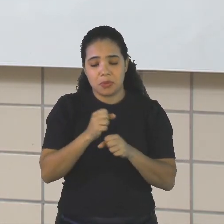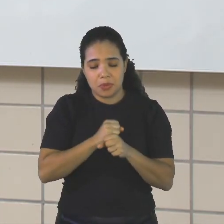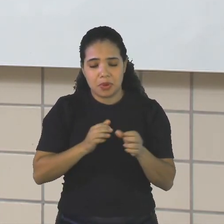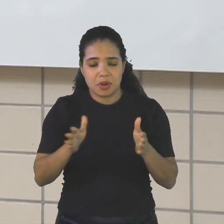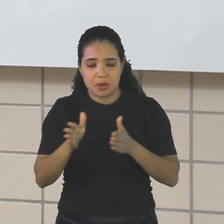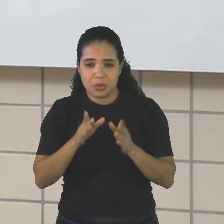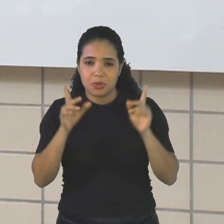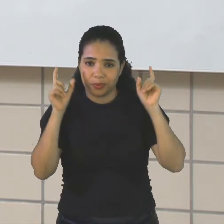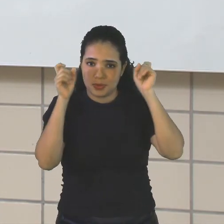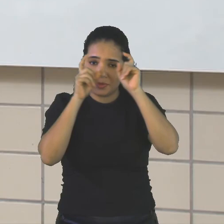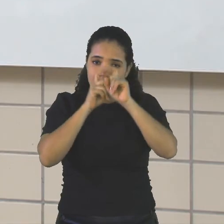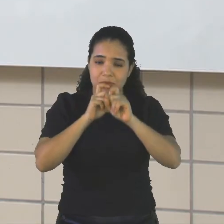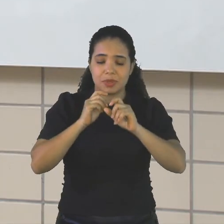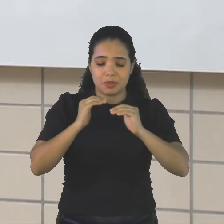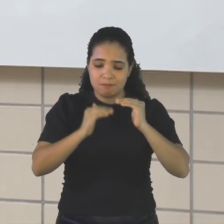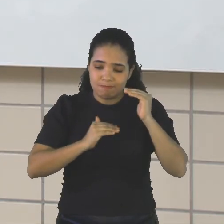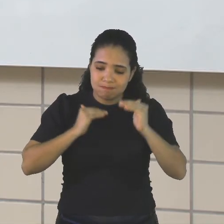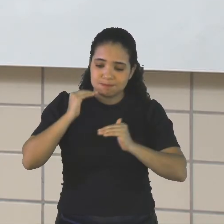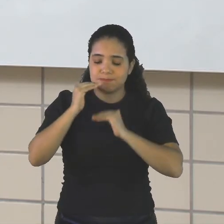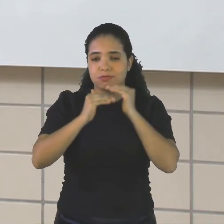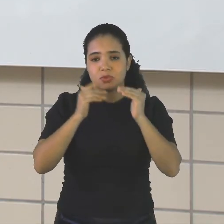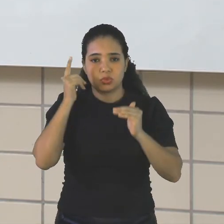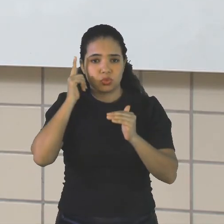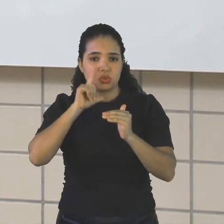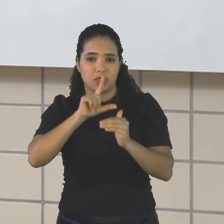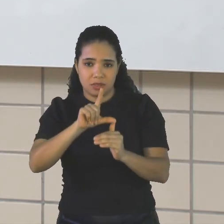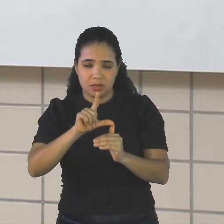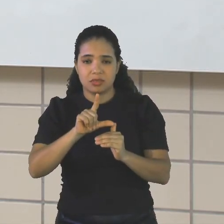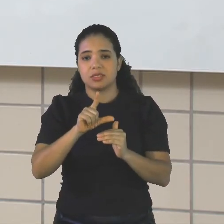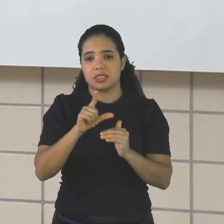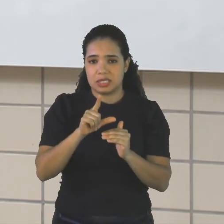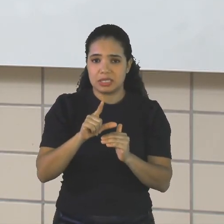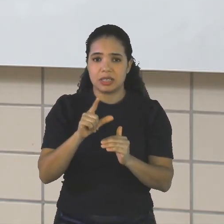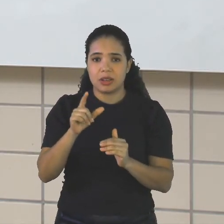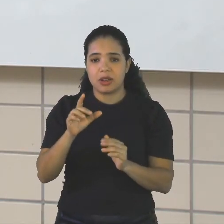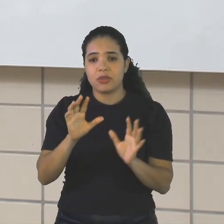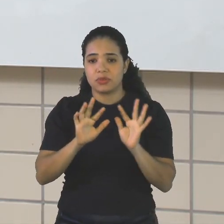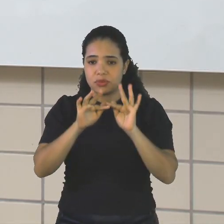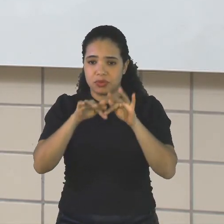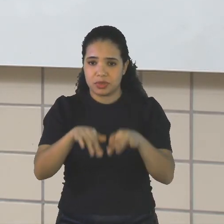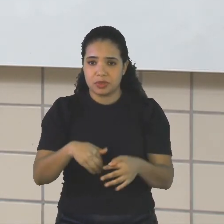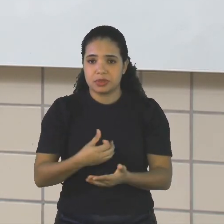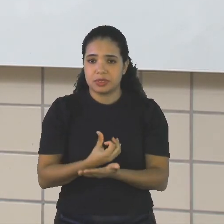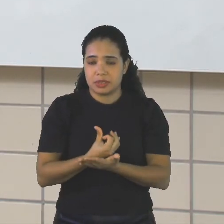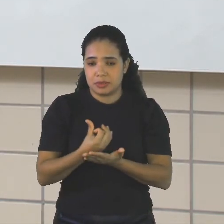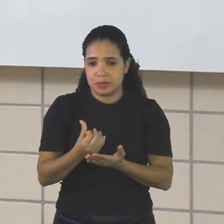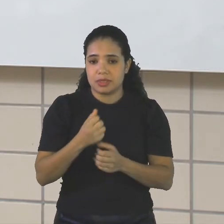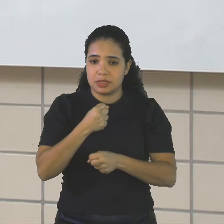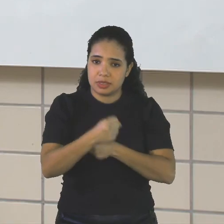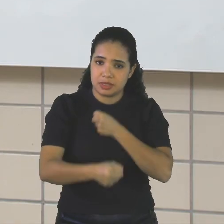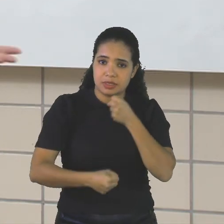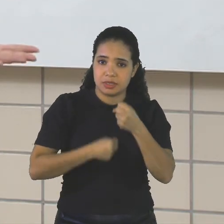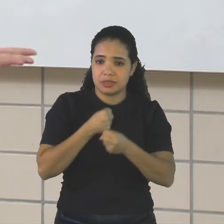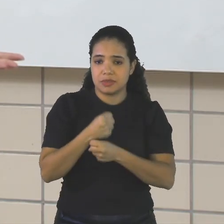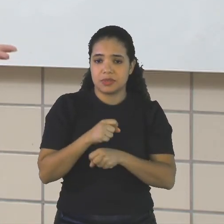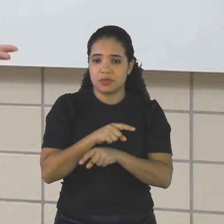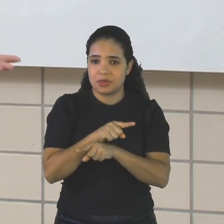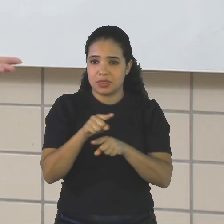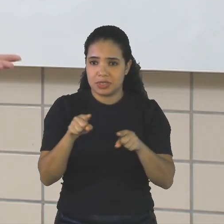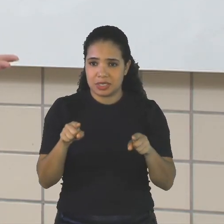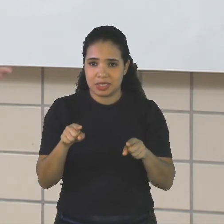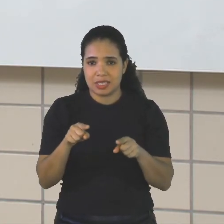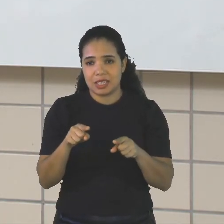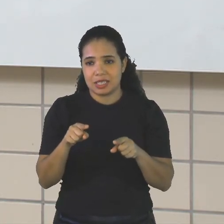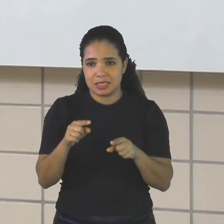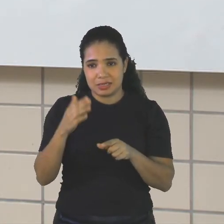conseguiu superar, conseguiu aí concluir esse ano letivo e que ano que vem vocês possam fazer sucesso no ensino